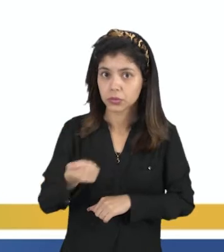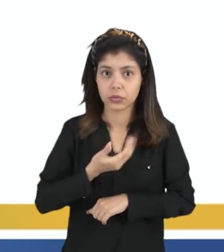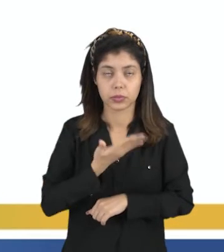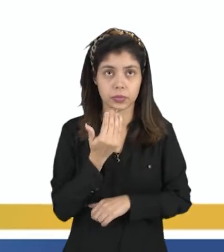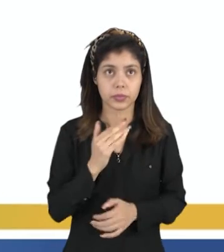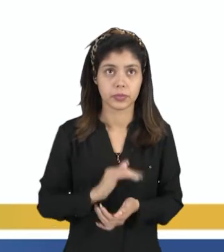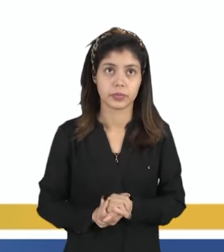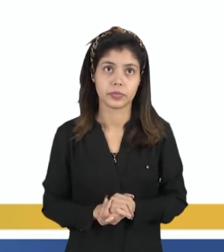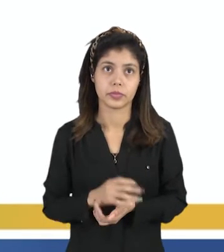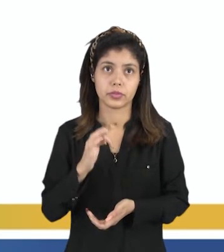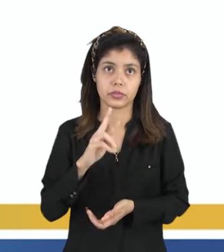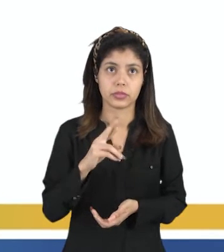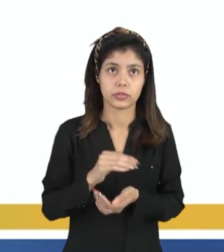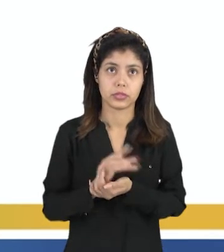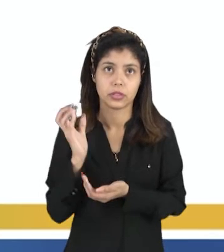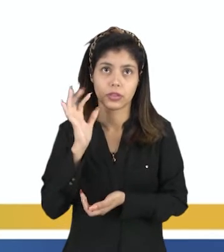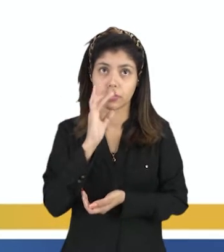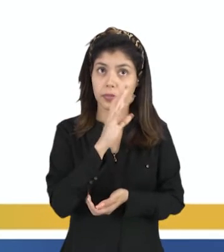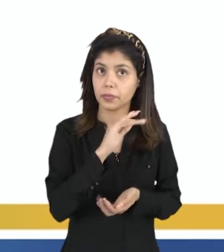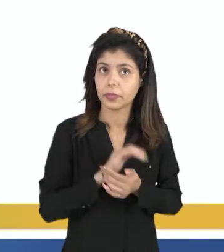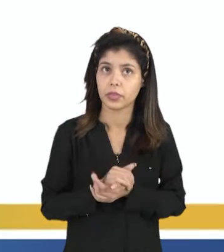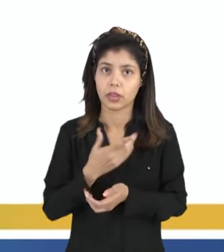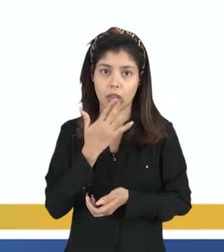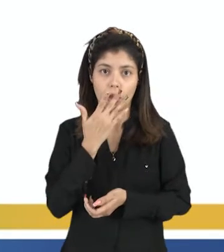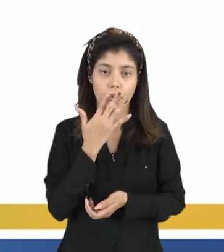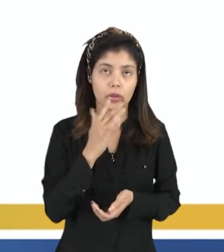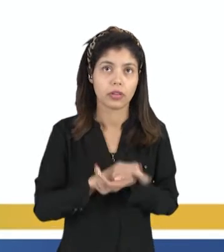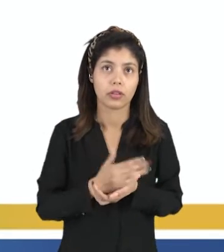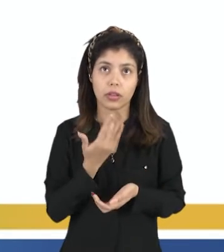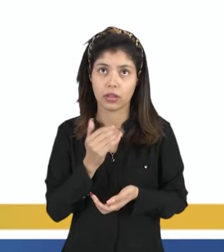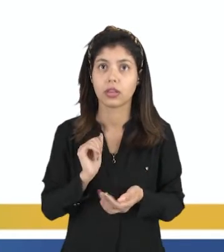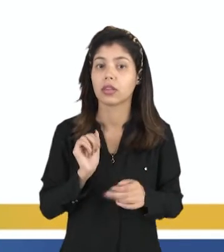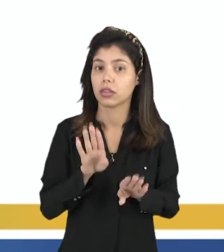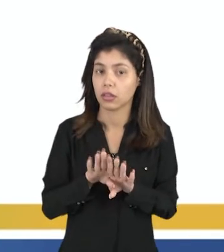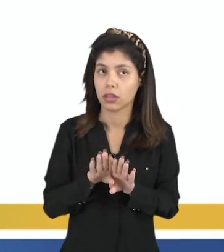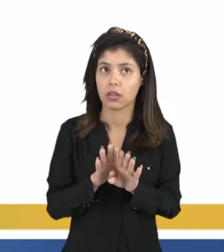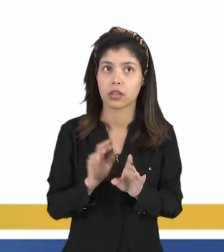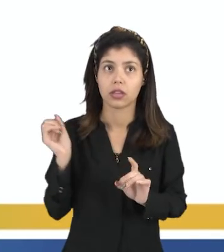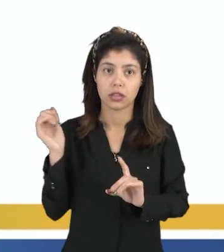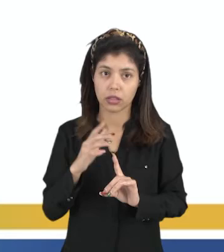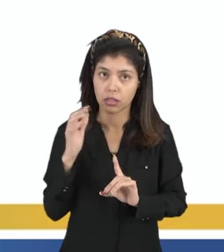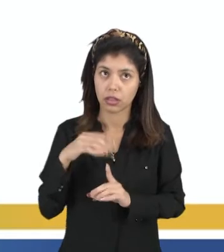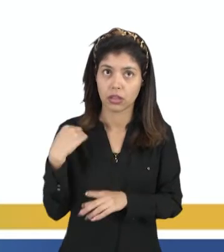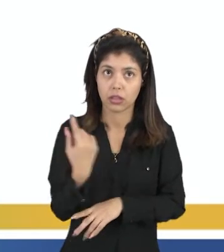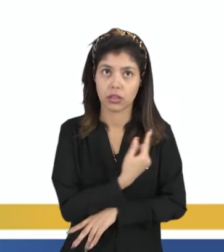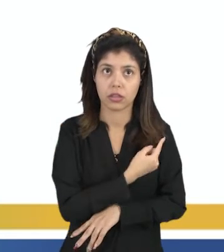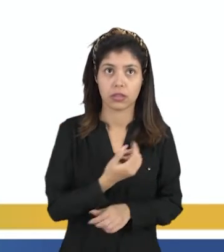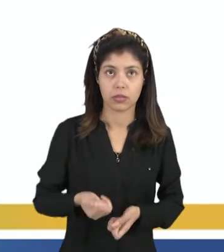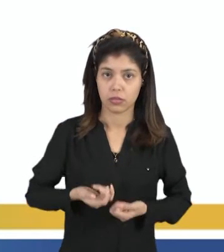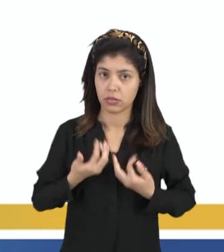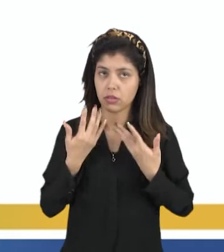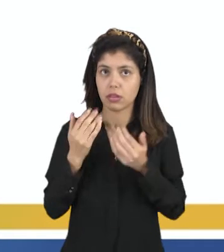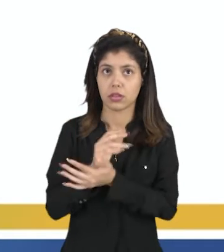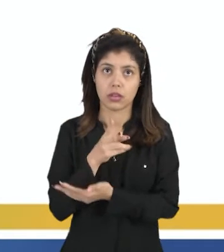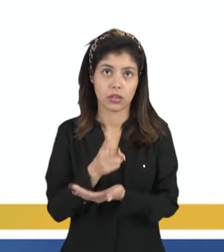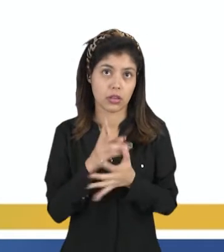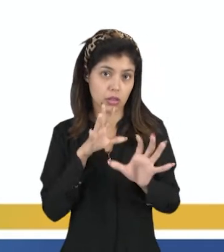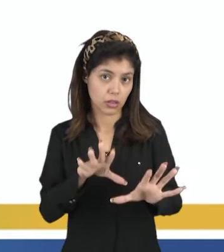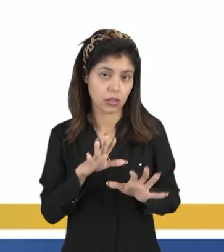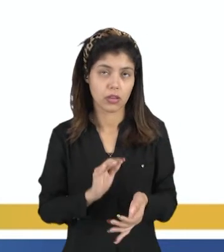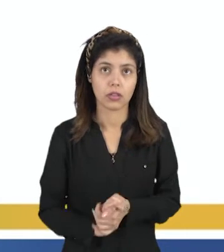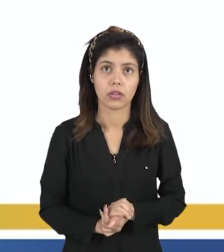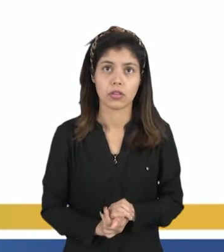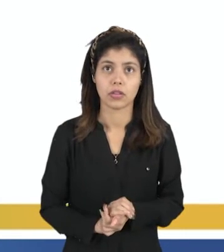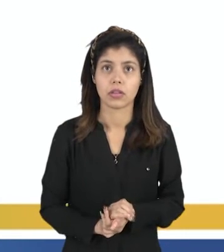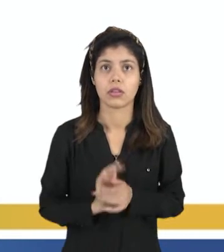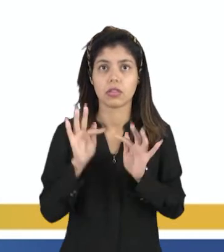Por exemplo, a textura, a ardência, a temperatura, a cor dos alimentos também influenciam nas sensações do nosso paladar. Sendo, então, no